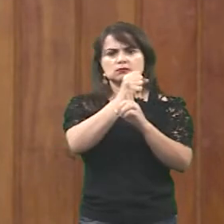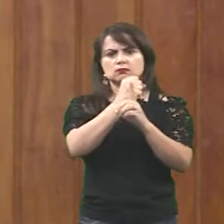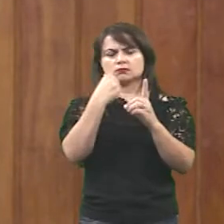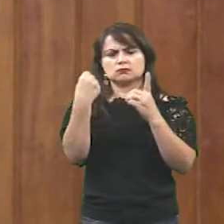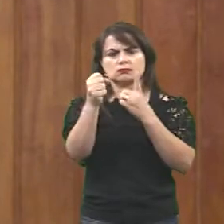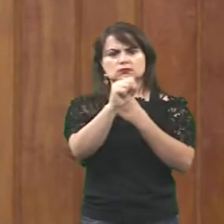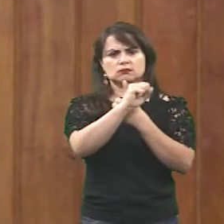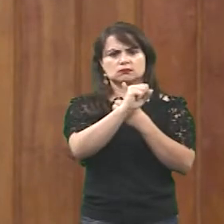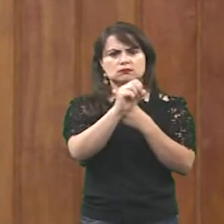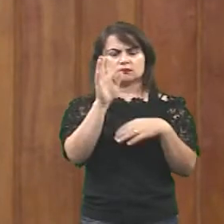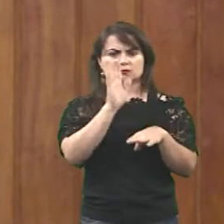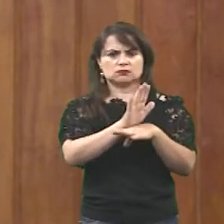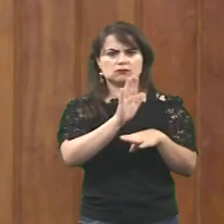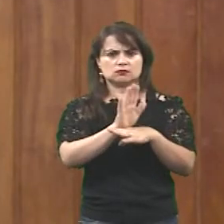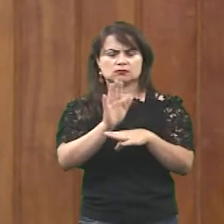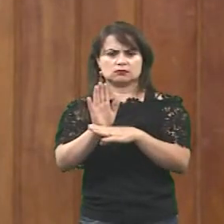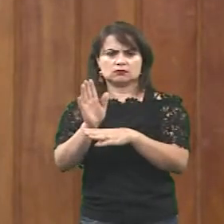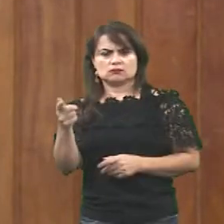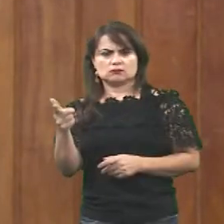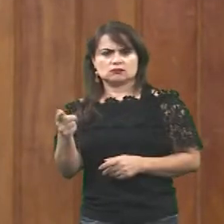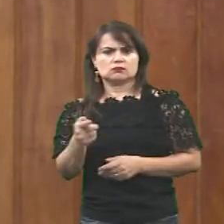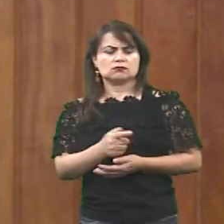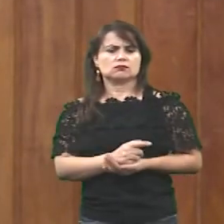braço forte que se faz presente.